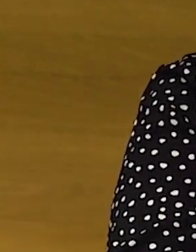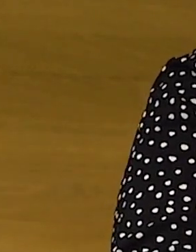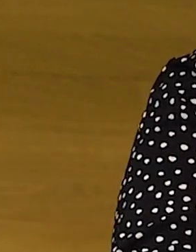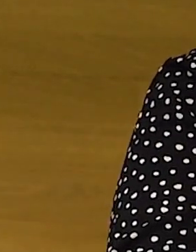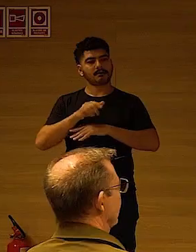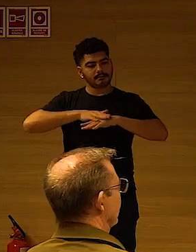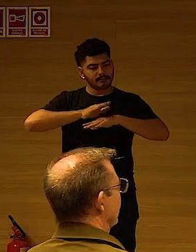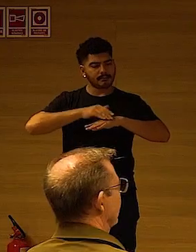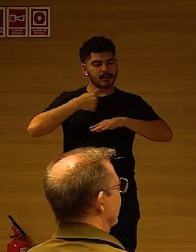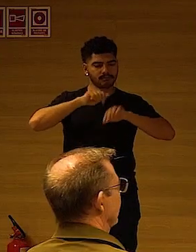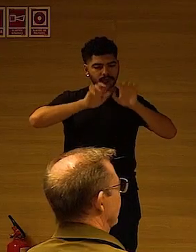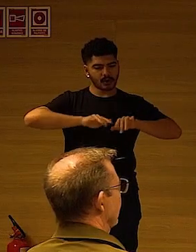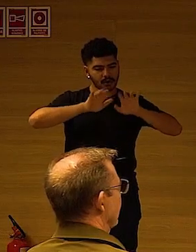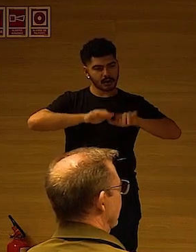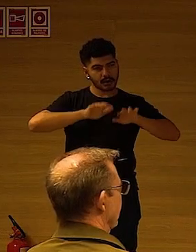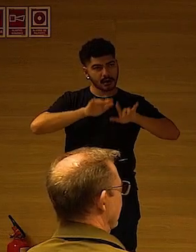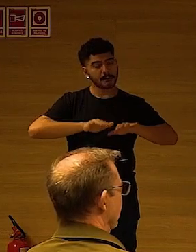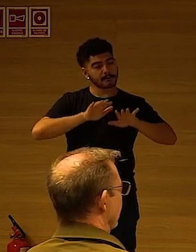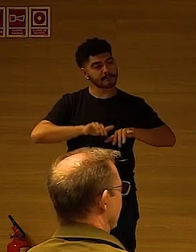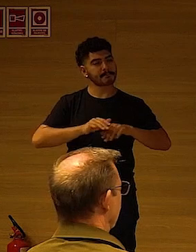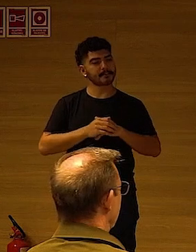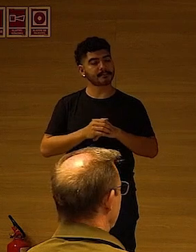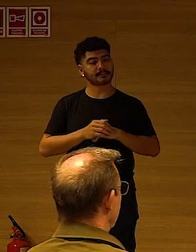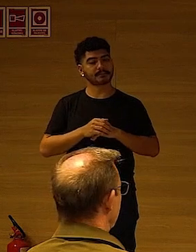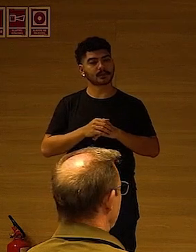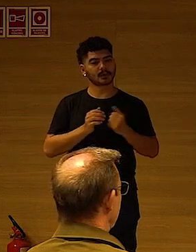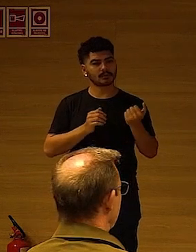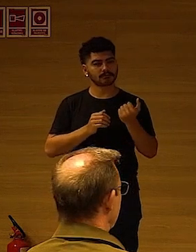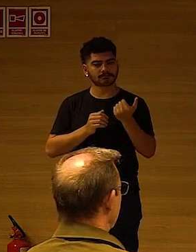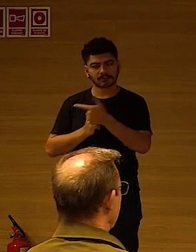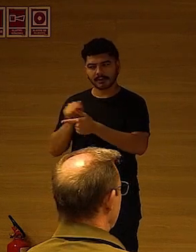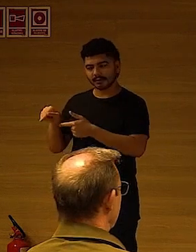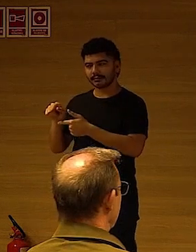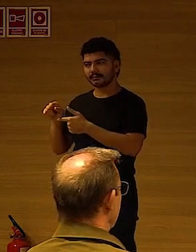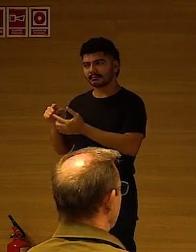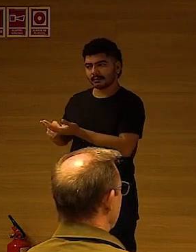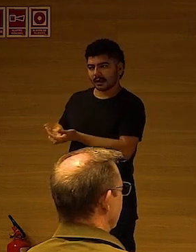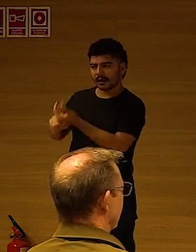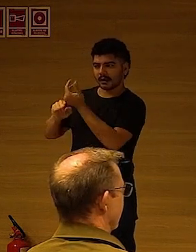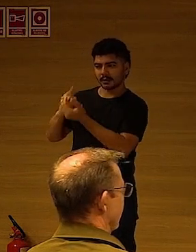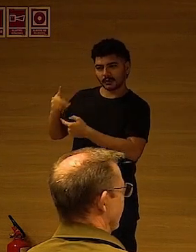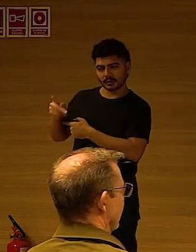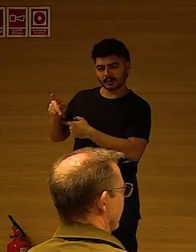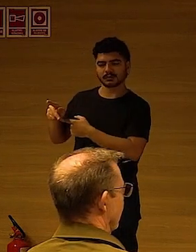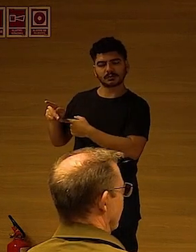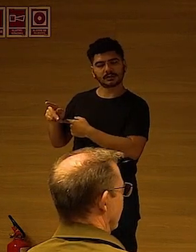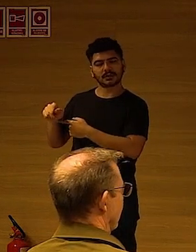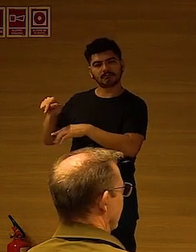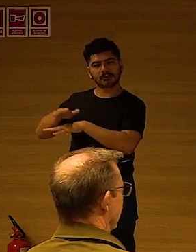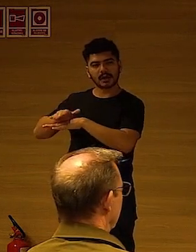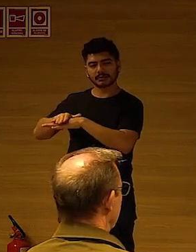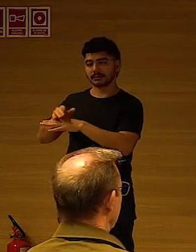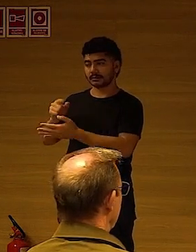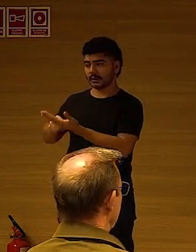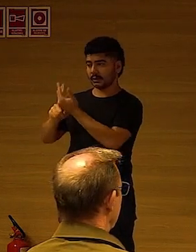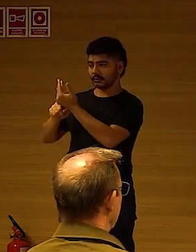uma tecnologia, falei máquina, que uma tecnologia faça o que eu mais amo fazer na minha vida, que é